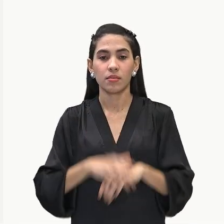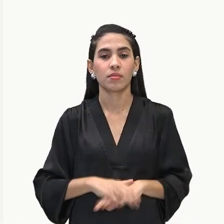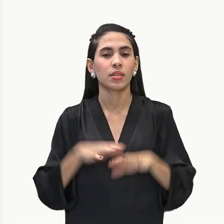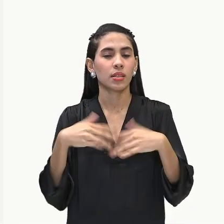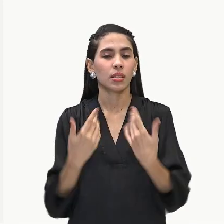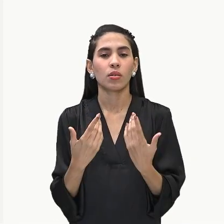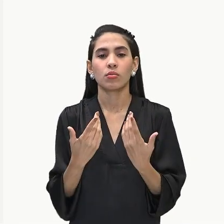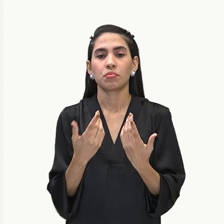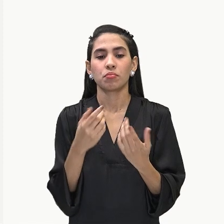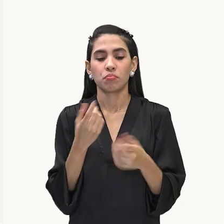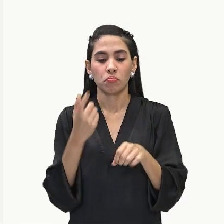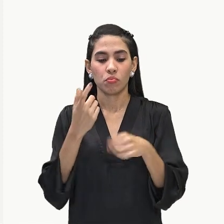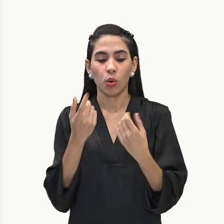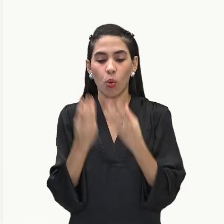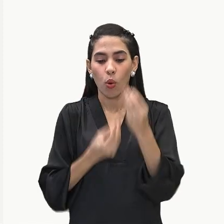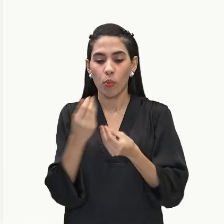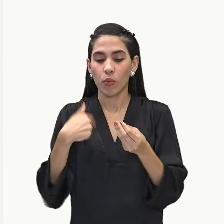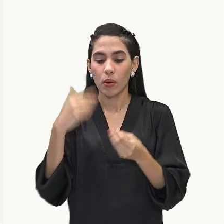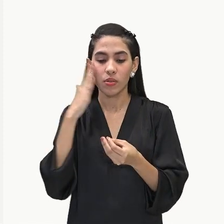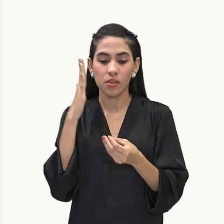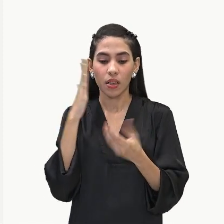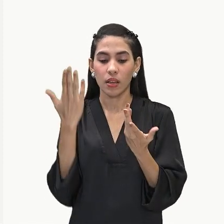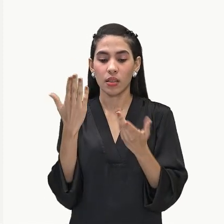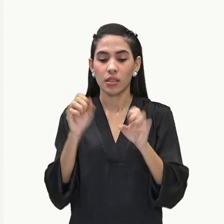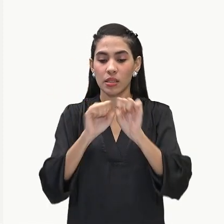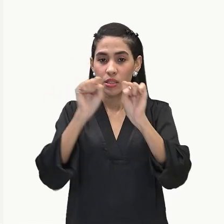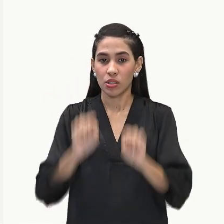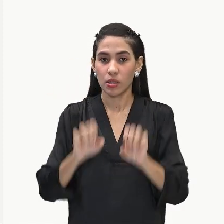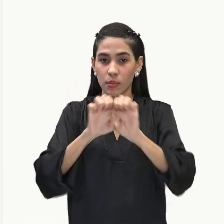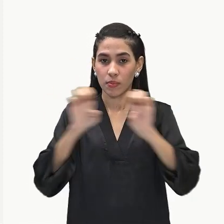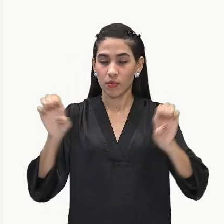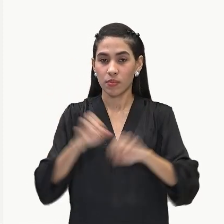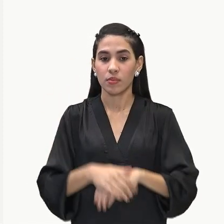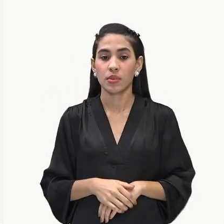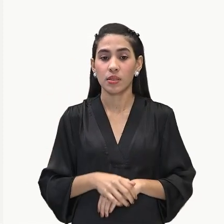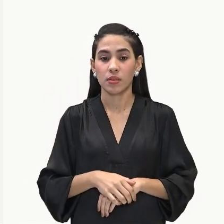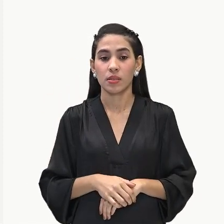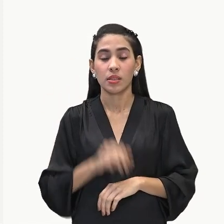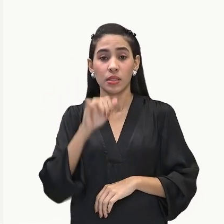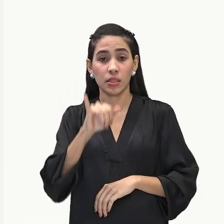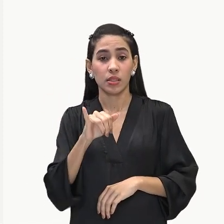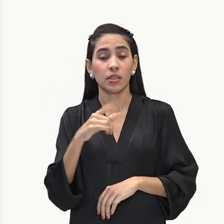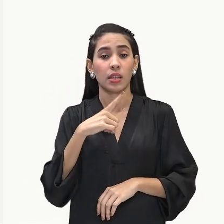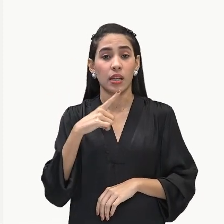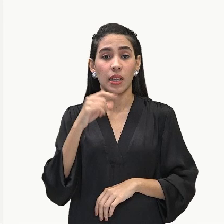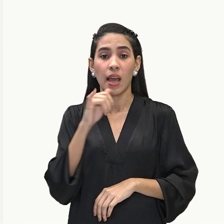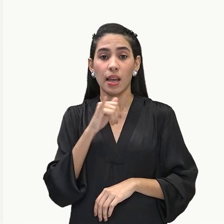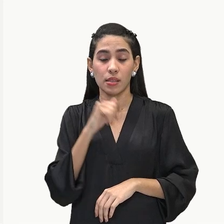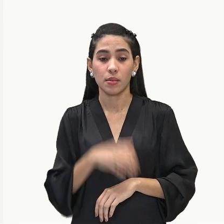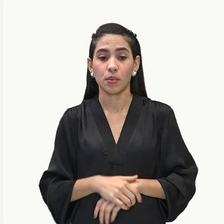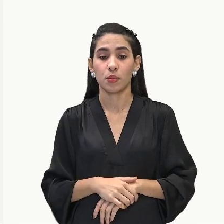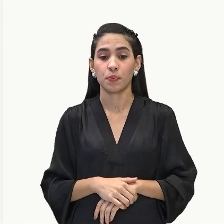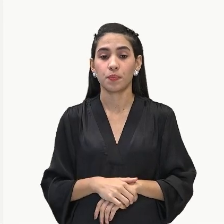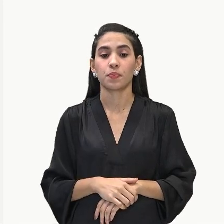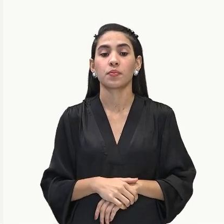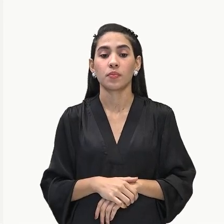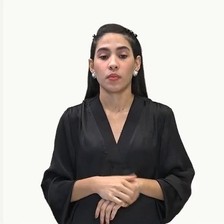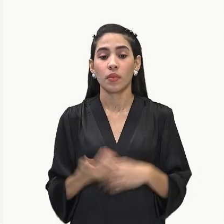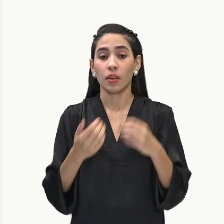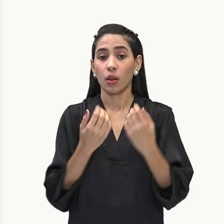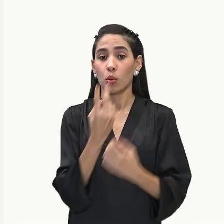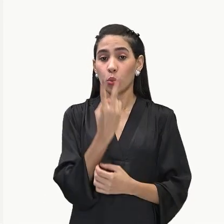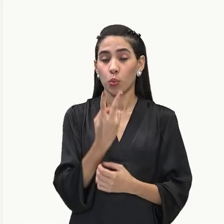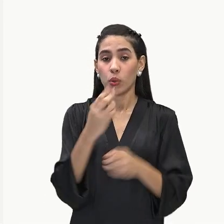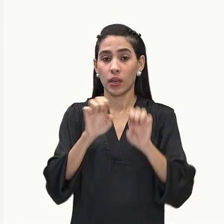equações do primeiro grau com duas equações? Lógico, você terá duas